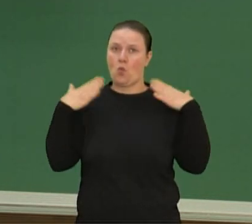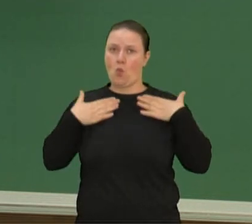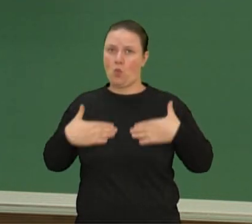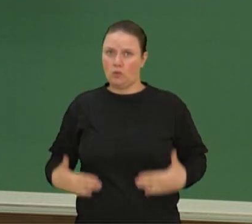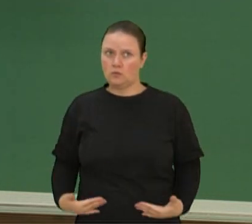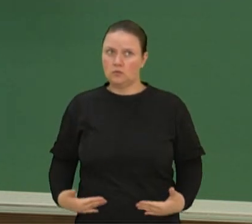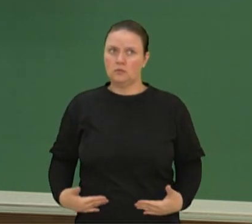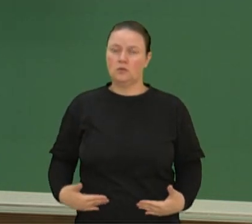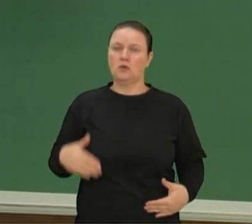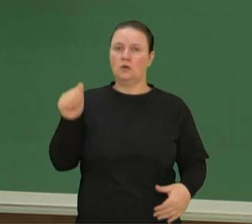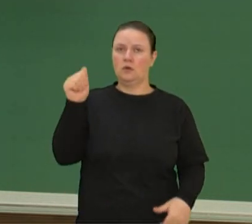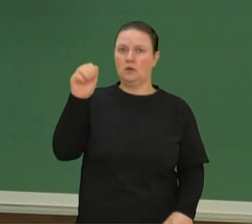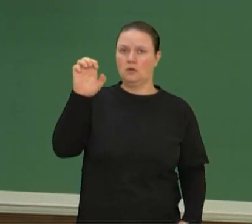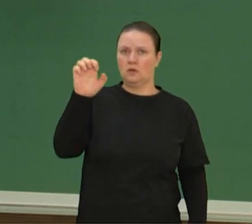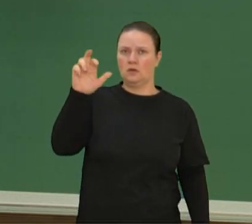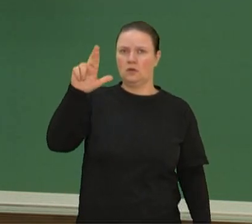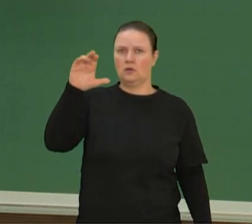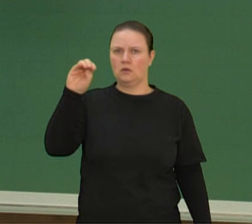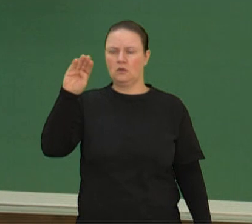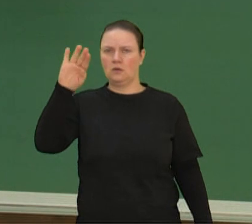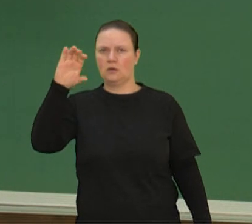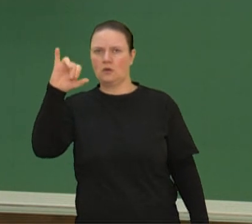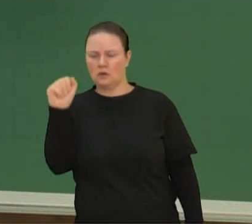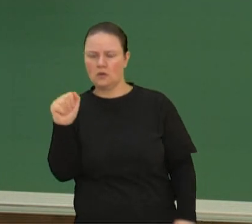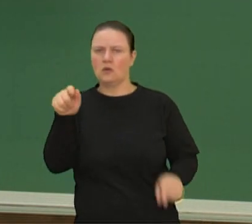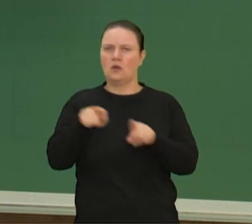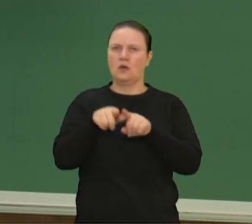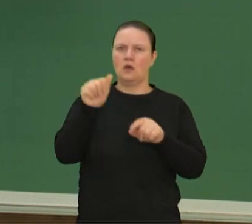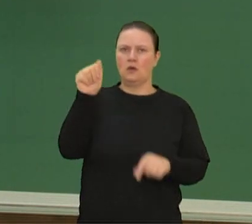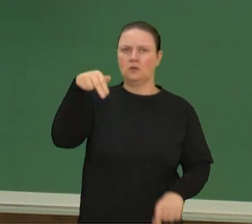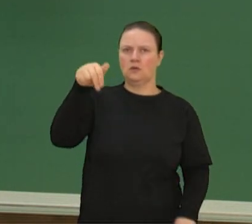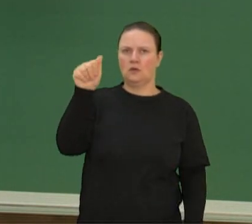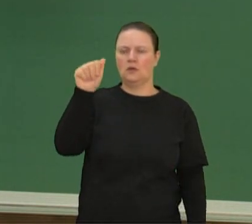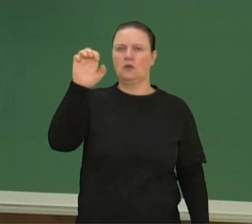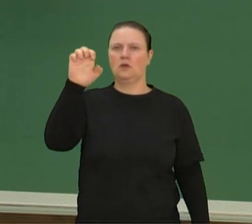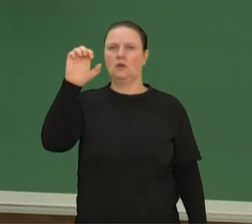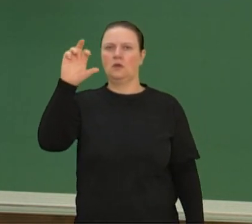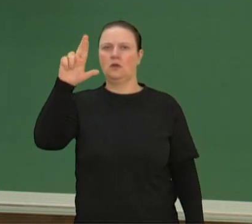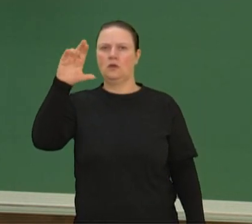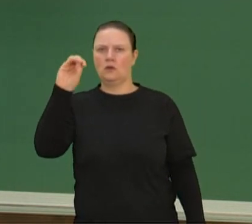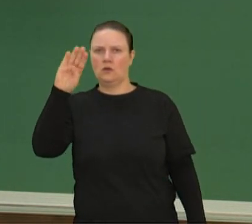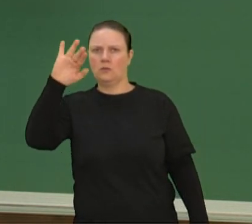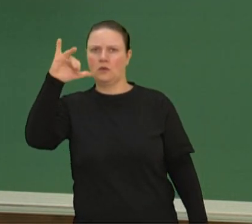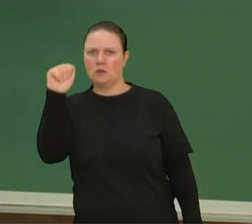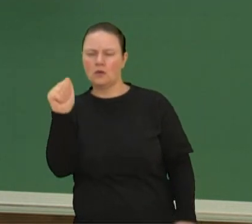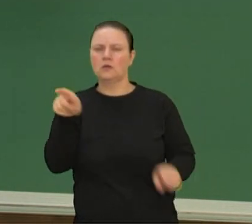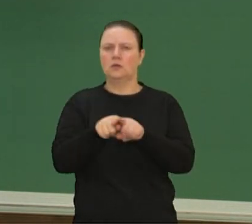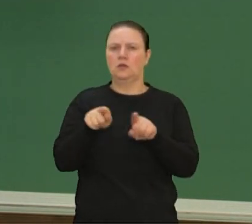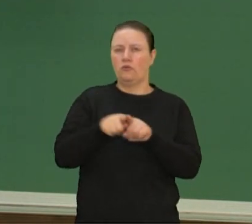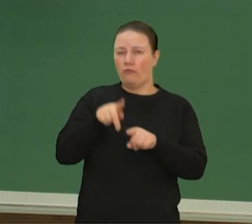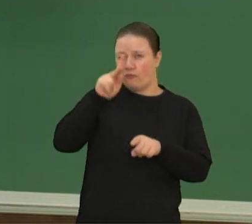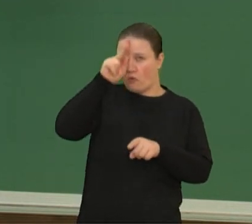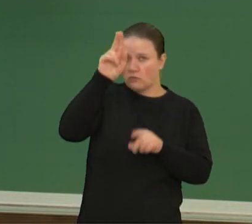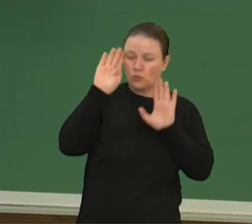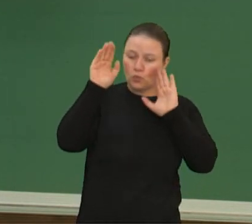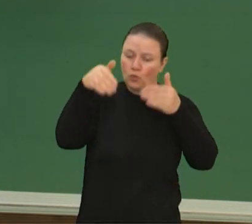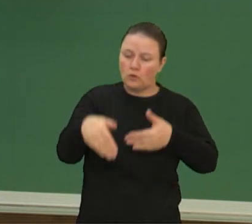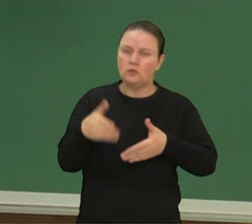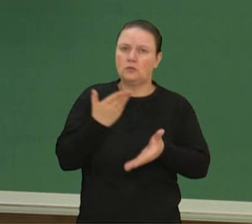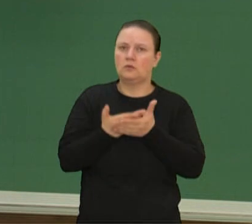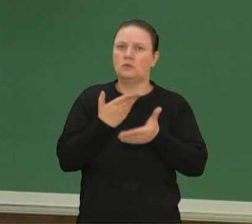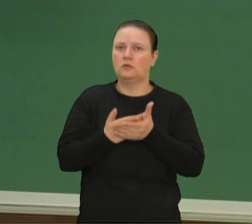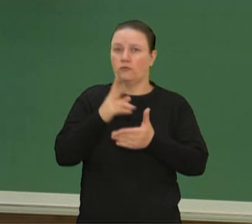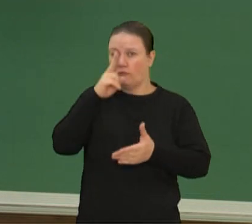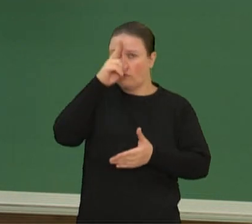resistência aeróbia e anaeróbia, flexibilidade, força muscular, agilidade, potência. O nosso foco na aula anterior foi